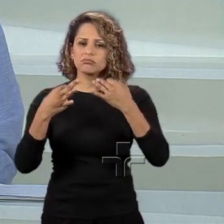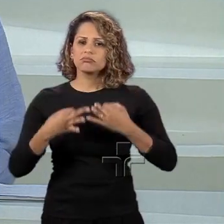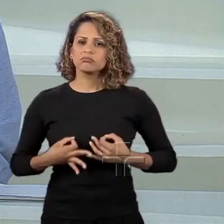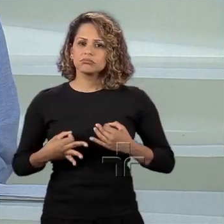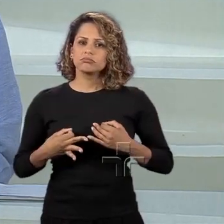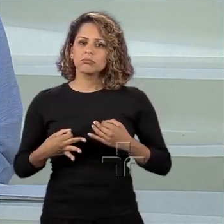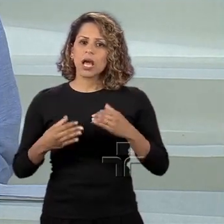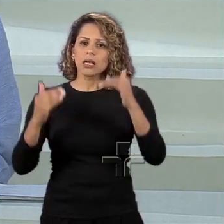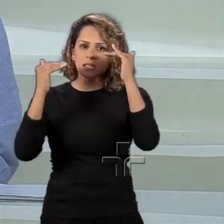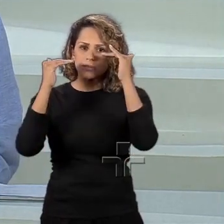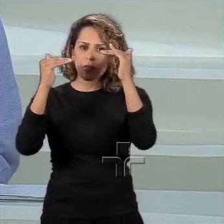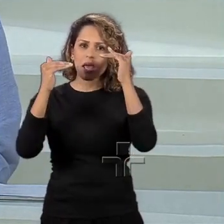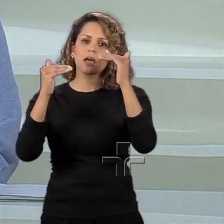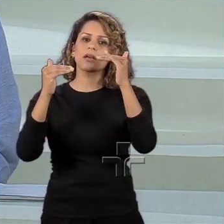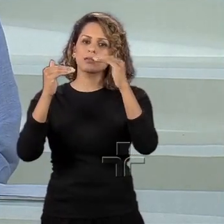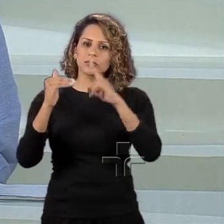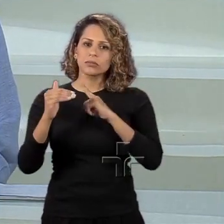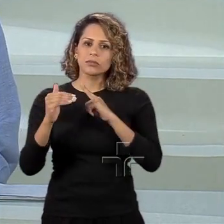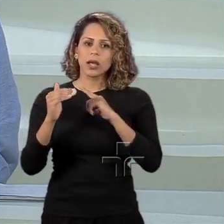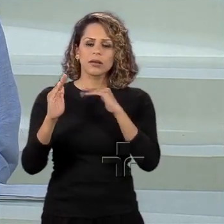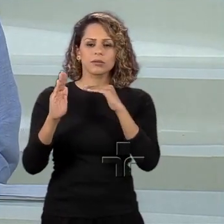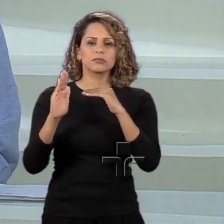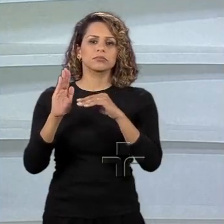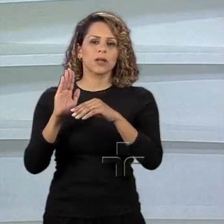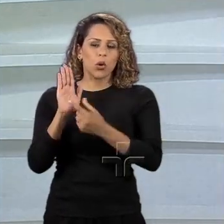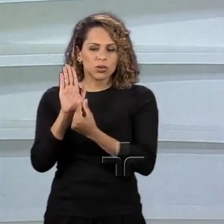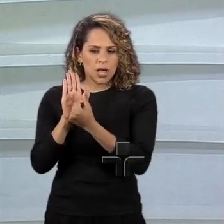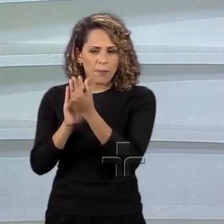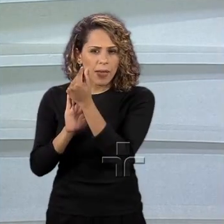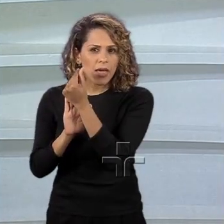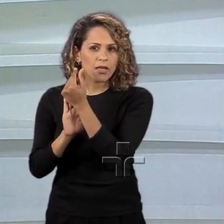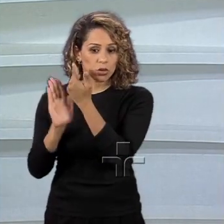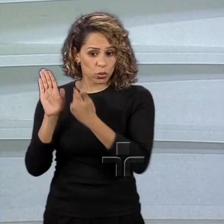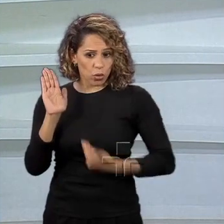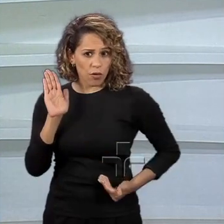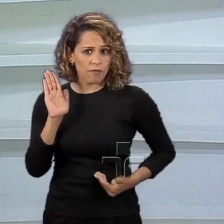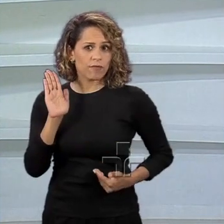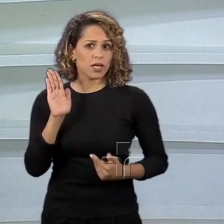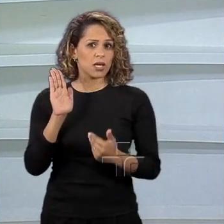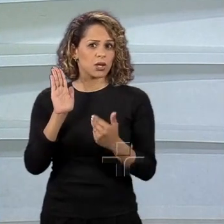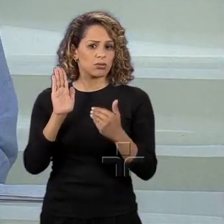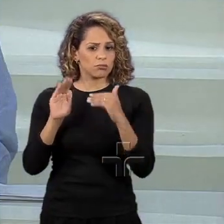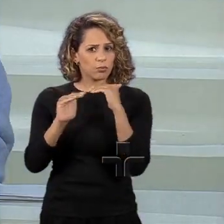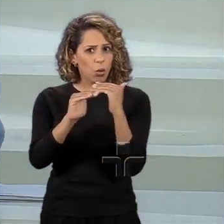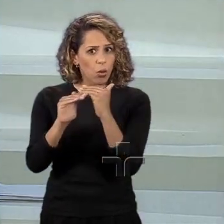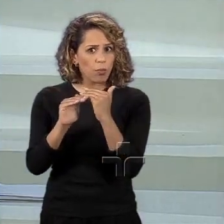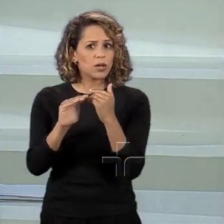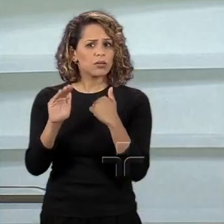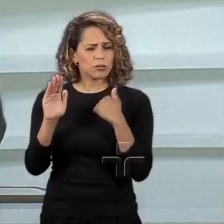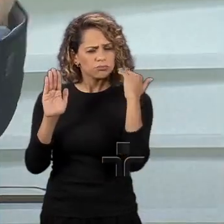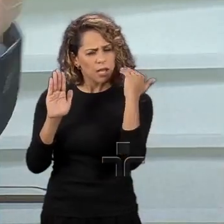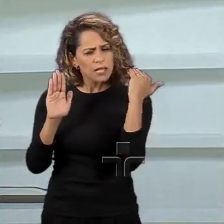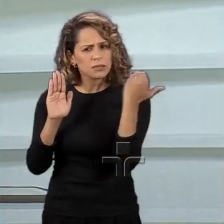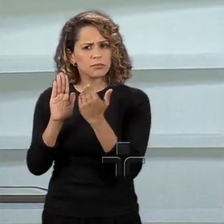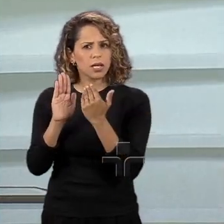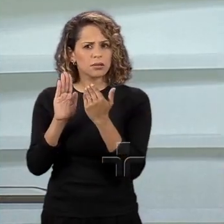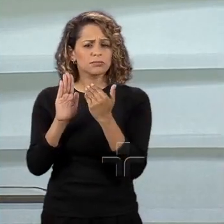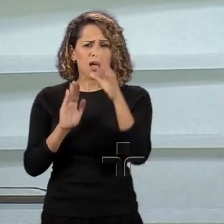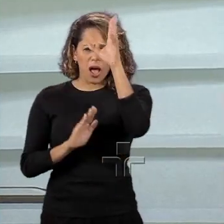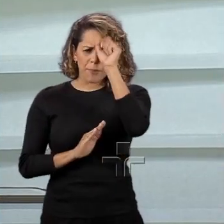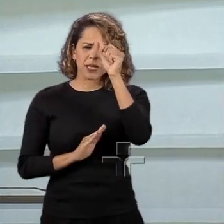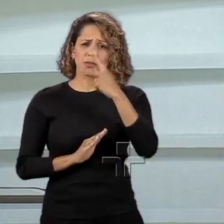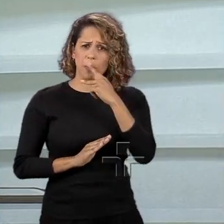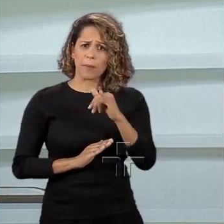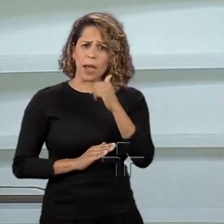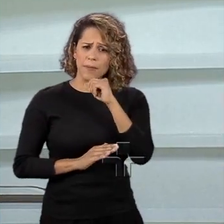em relação ao orçamento público. Isso é uma questão de vida, do que eu aprendi com meu pai e com minha mãe. Obrigado, Eduardo. Kátia.